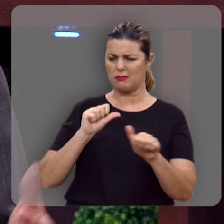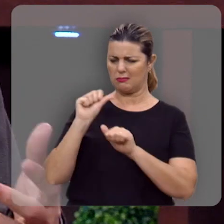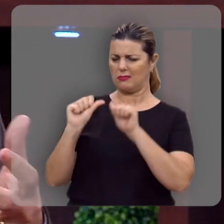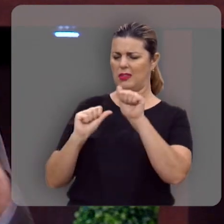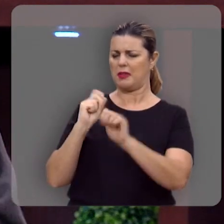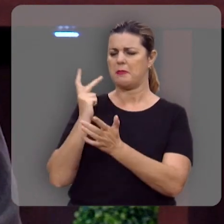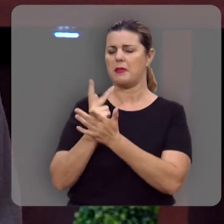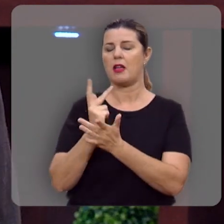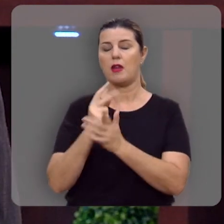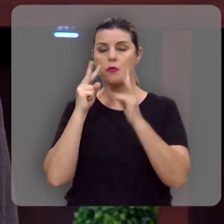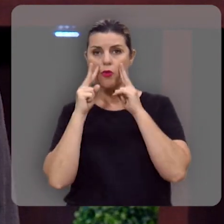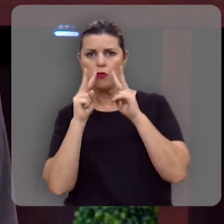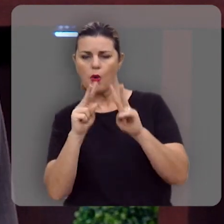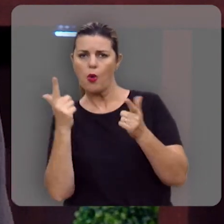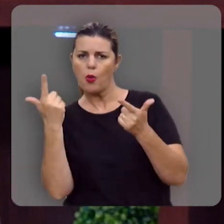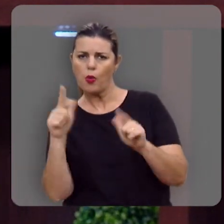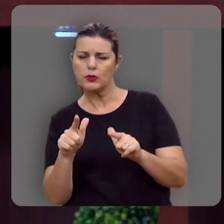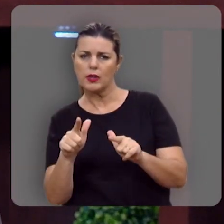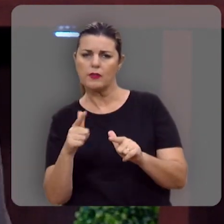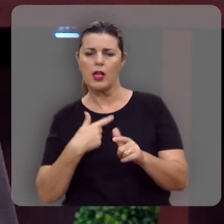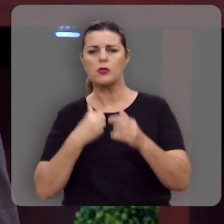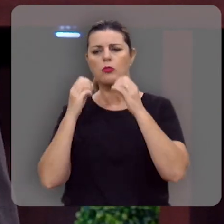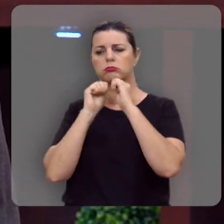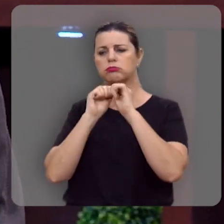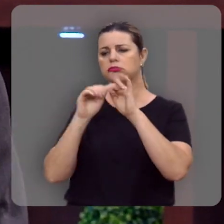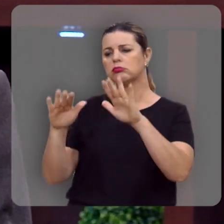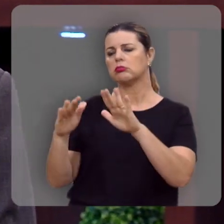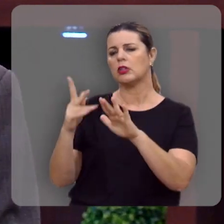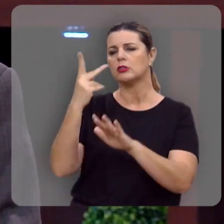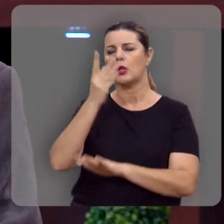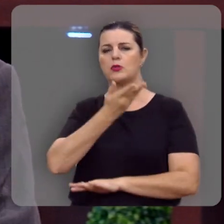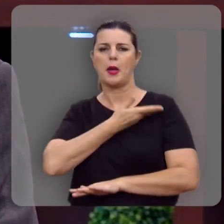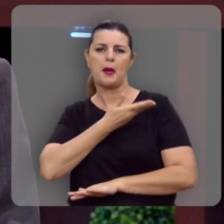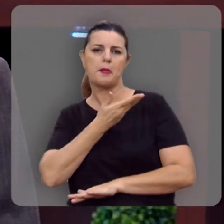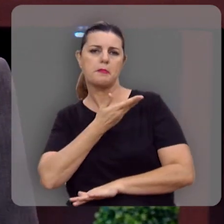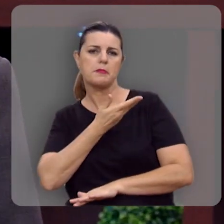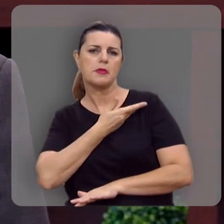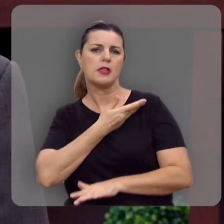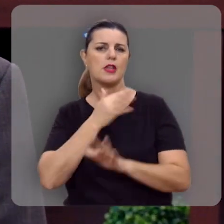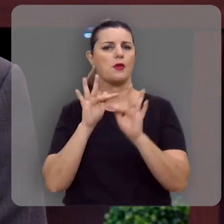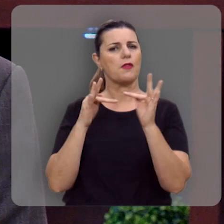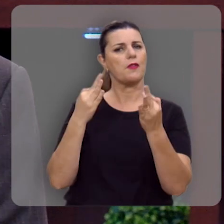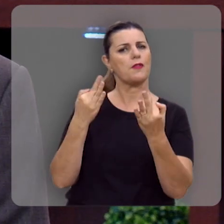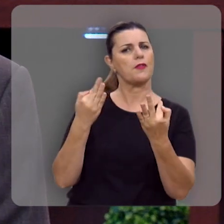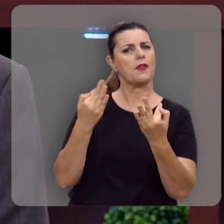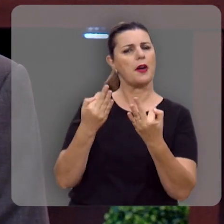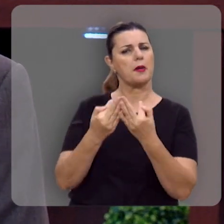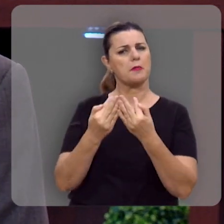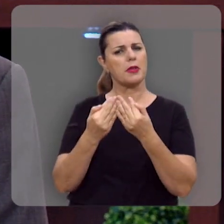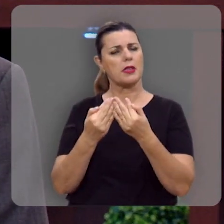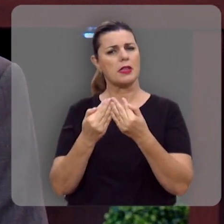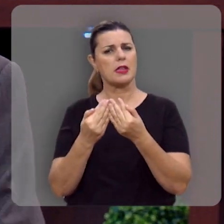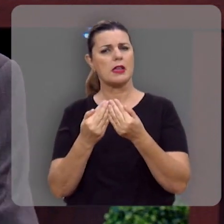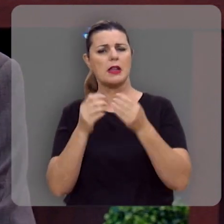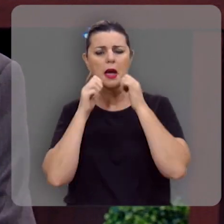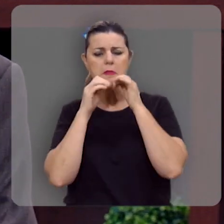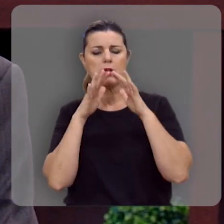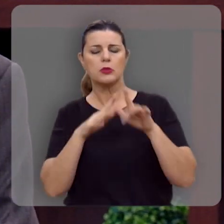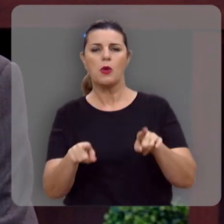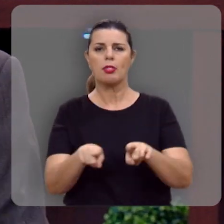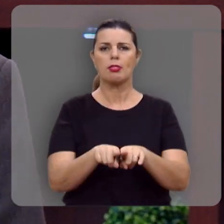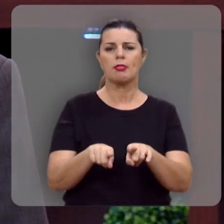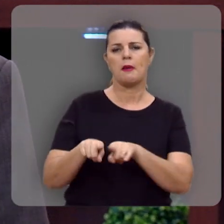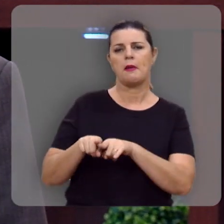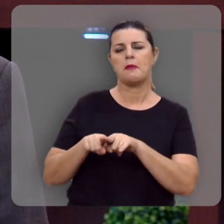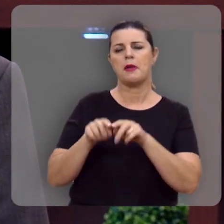mensagem, quer assisti-la novamente ou quer encaminhá-la para os seus amigos, parentes, pessoas queridas que serão igualmente